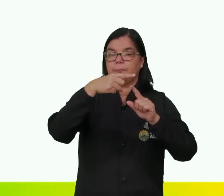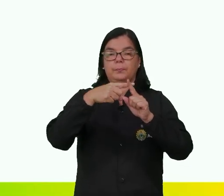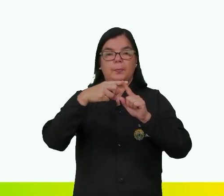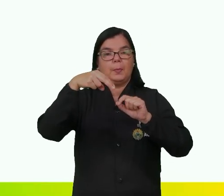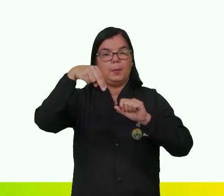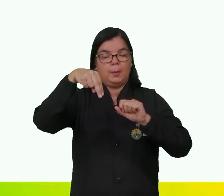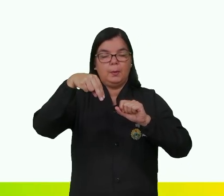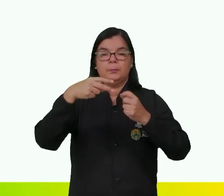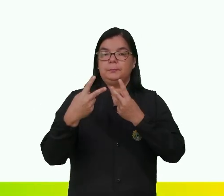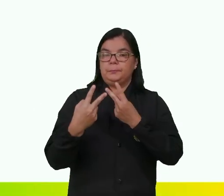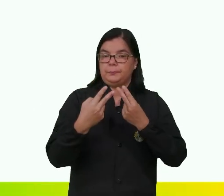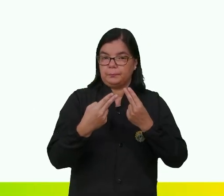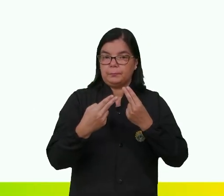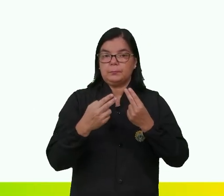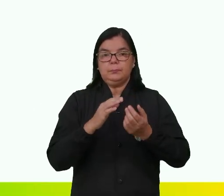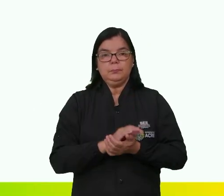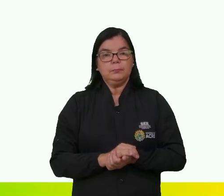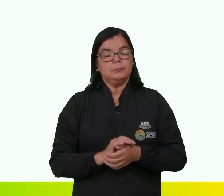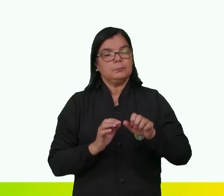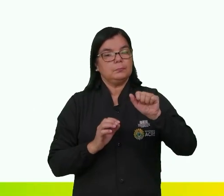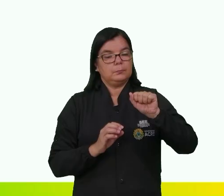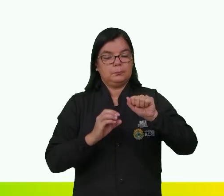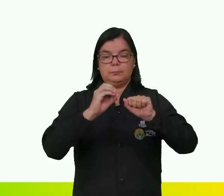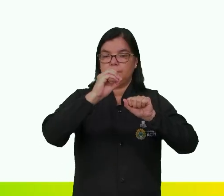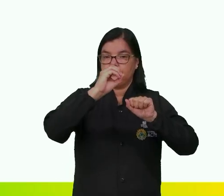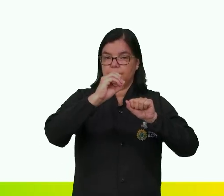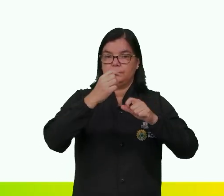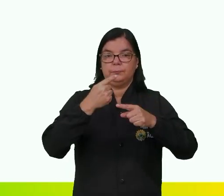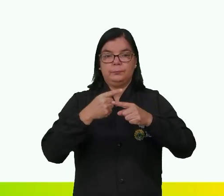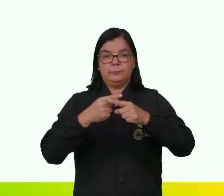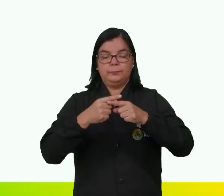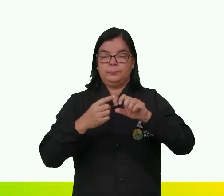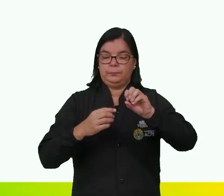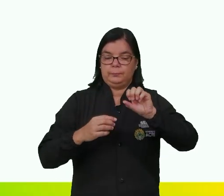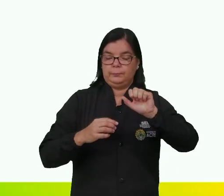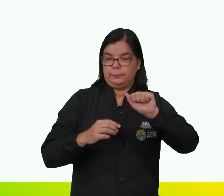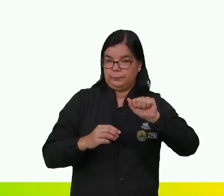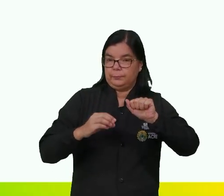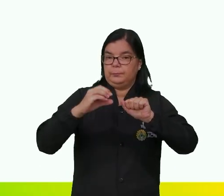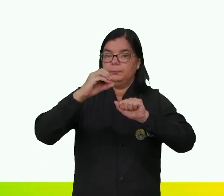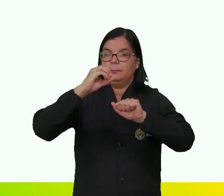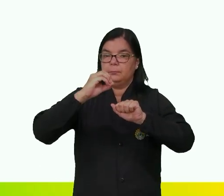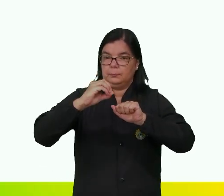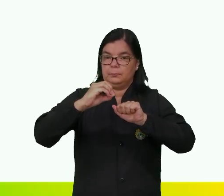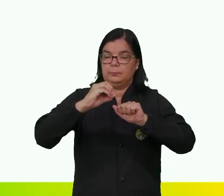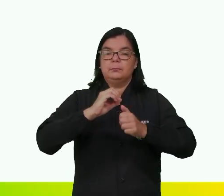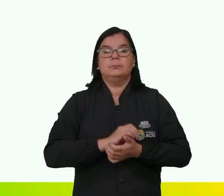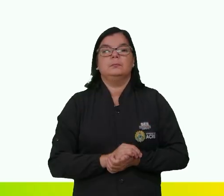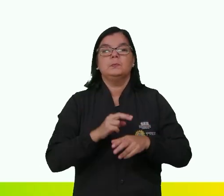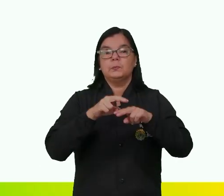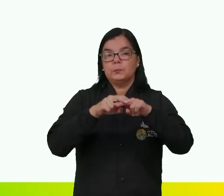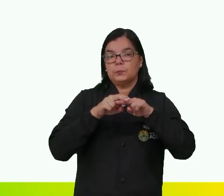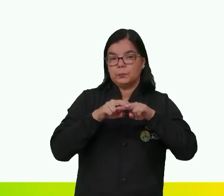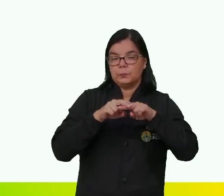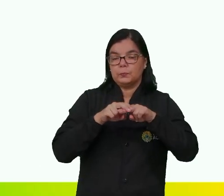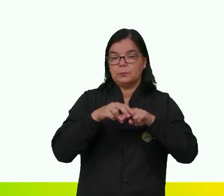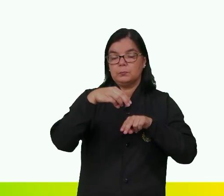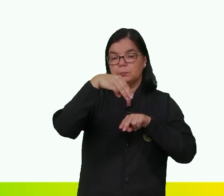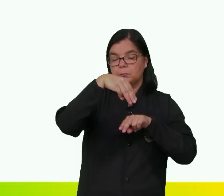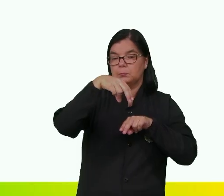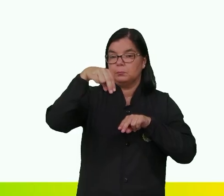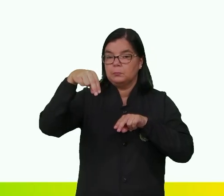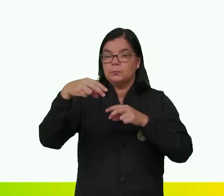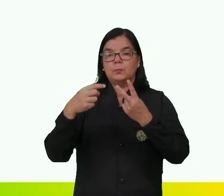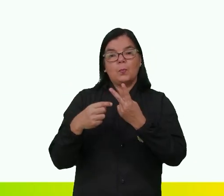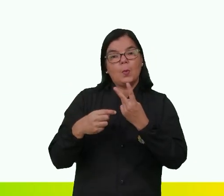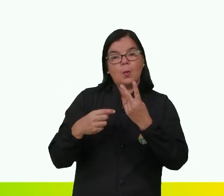a m vezes a elevado a n. Nesse caso, tanto o m quanto o n são